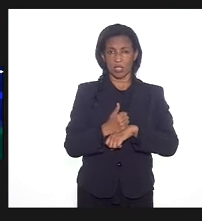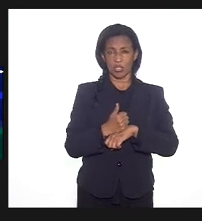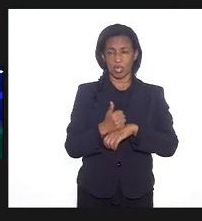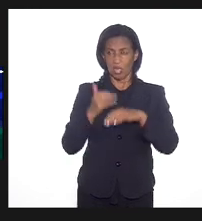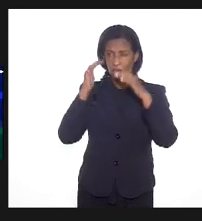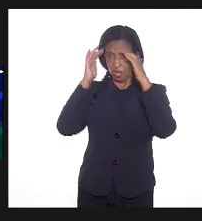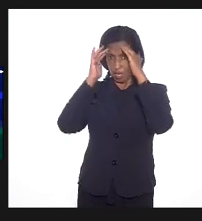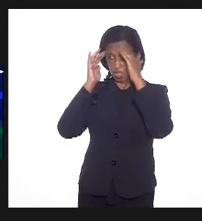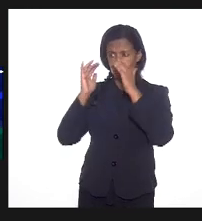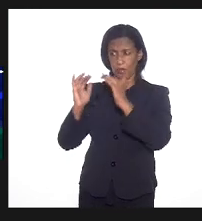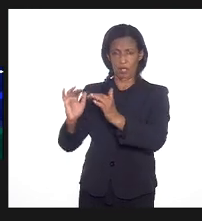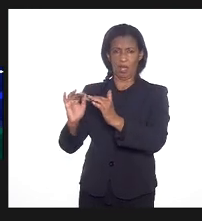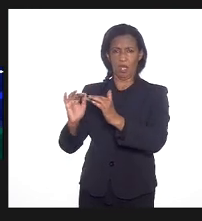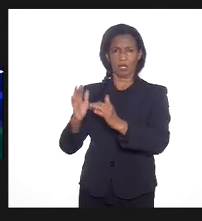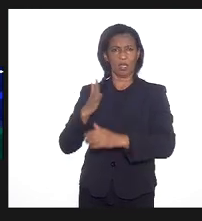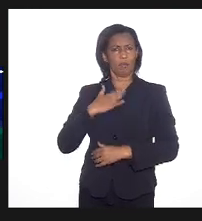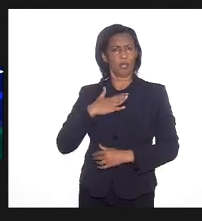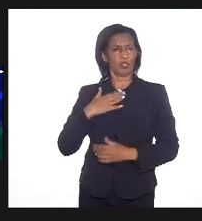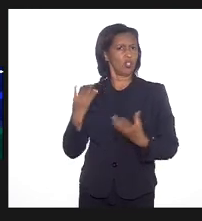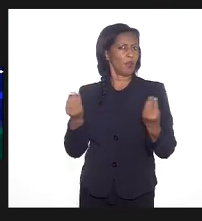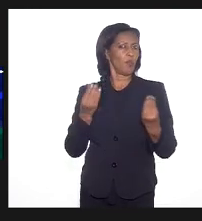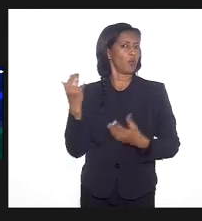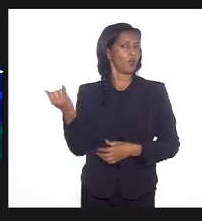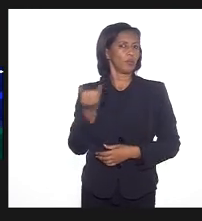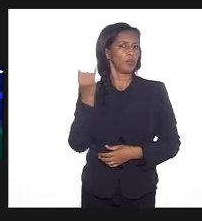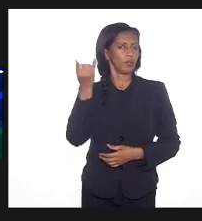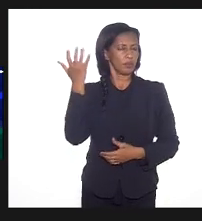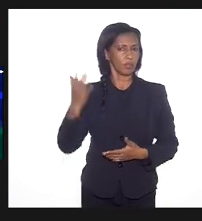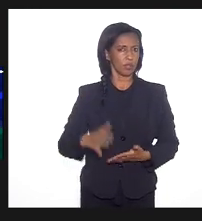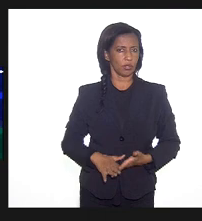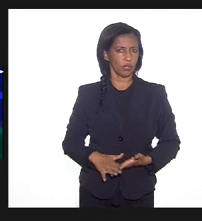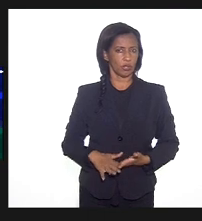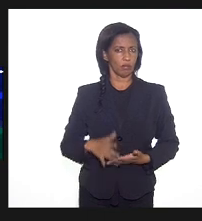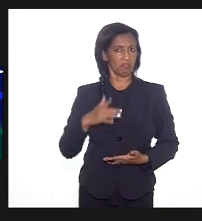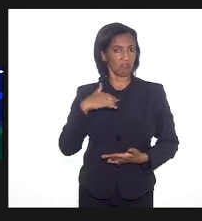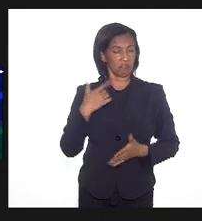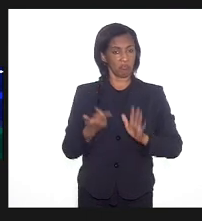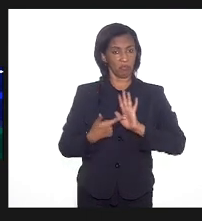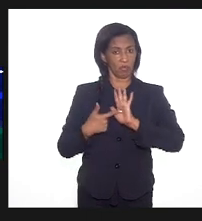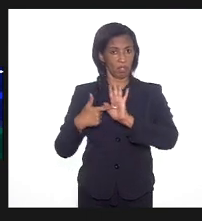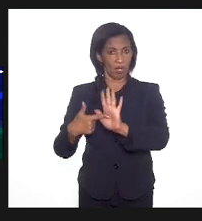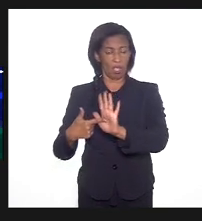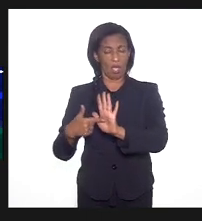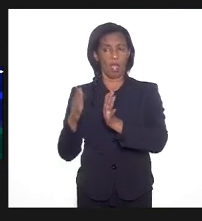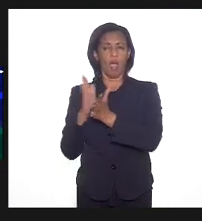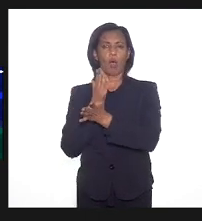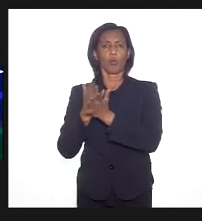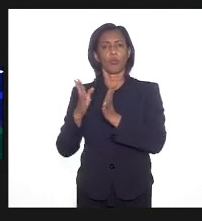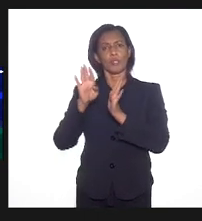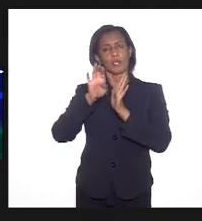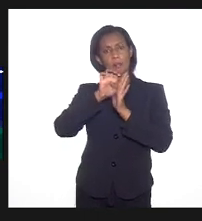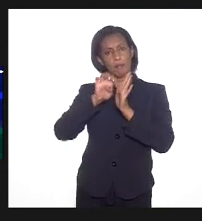para a gente é muito importante. Eu apresentei algumas emendas